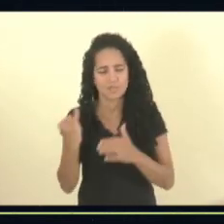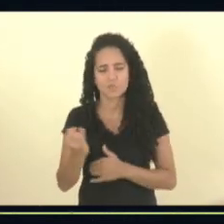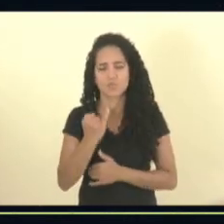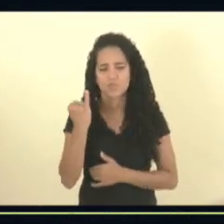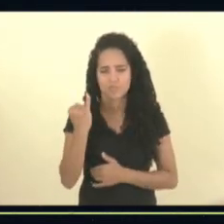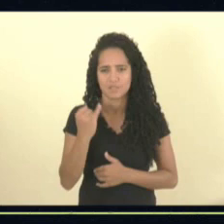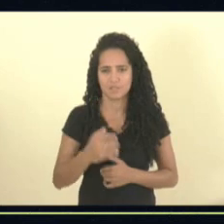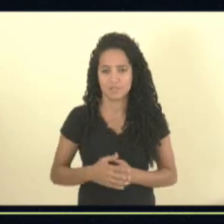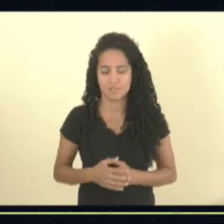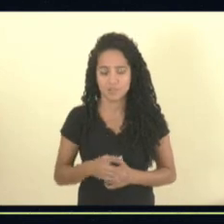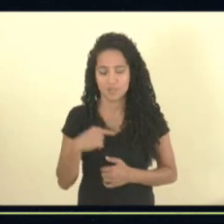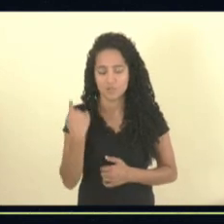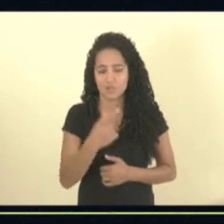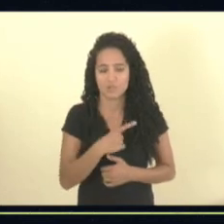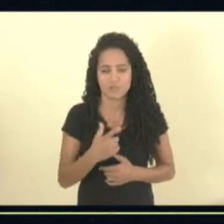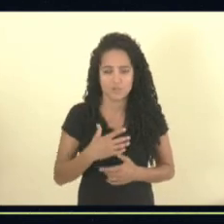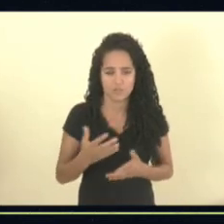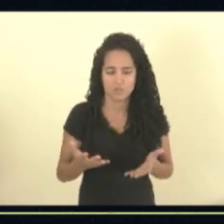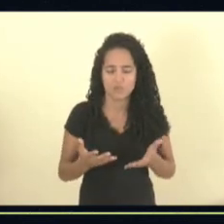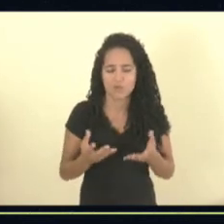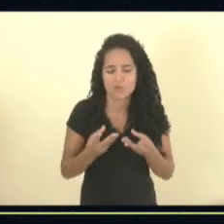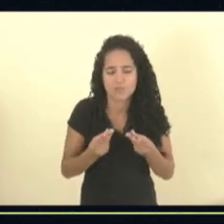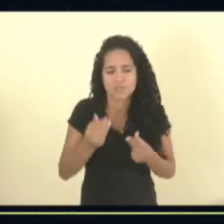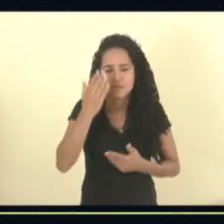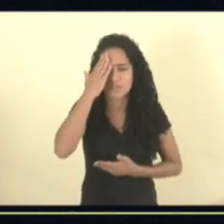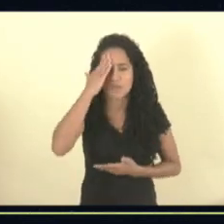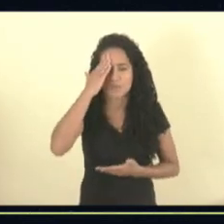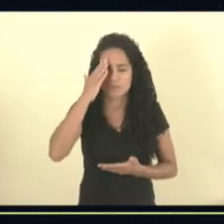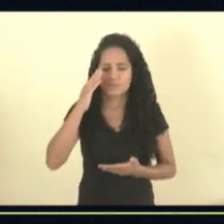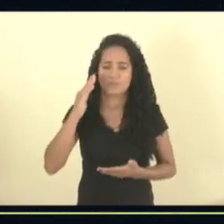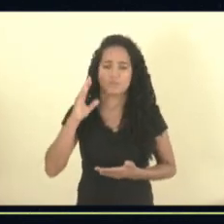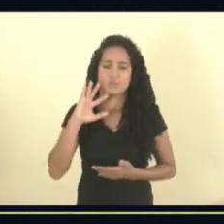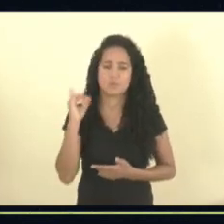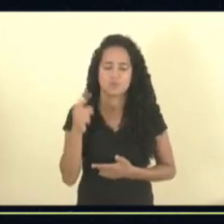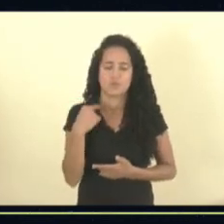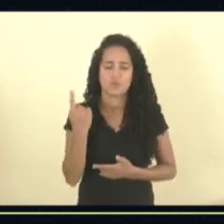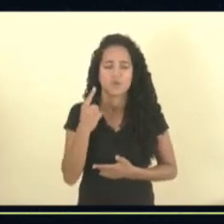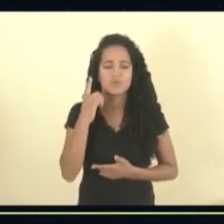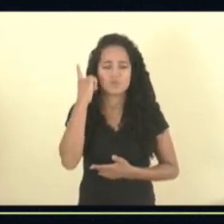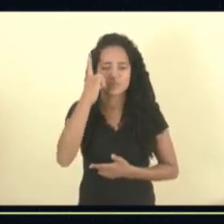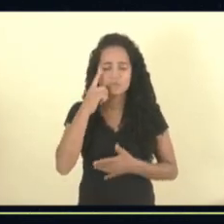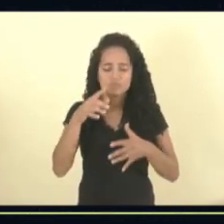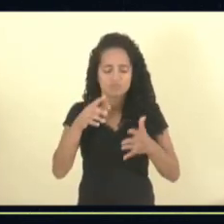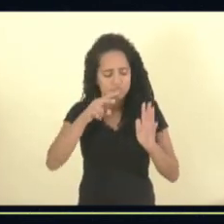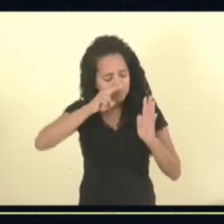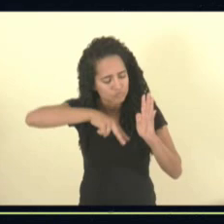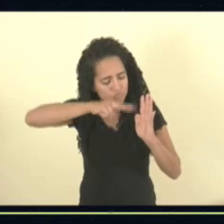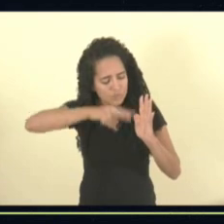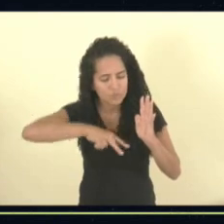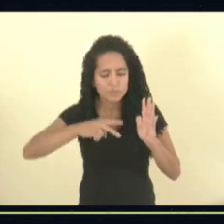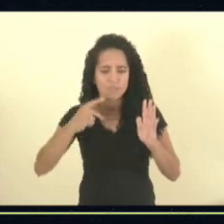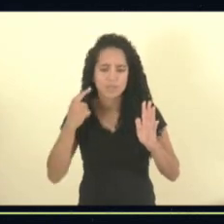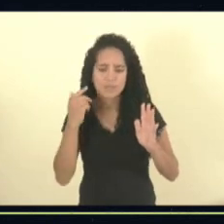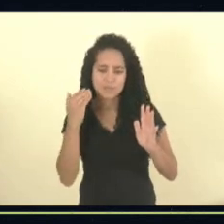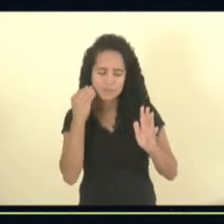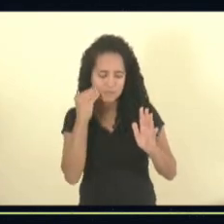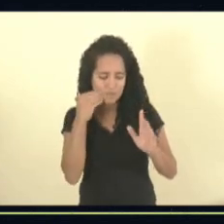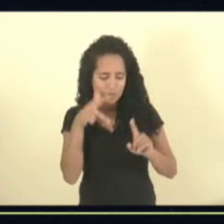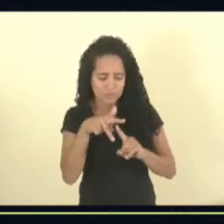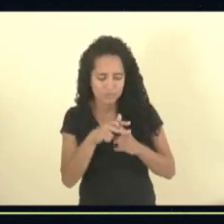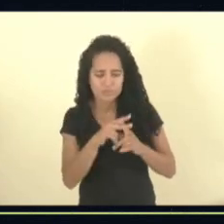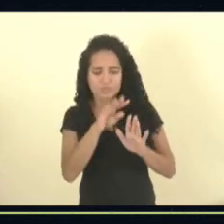importante. E nós temos aí uma sensibilidade muito grande, nós parlamentares, de recebermos matérias e tentar corrigi-las, que é o